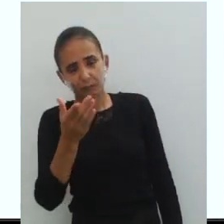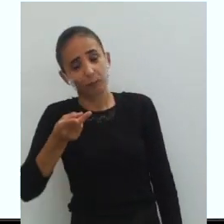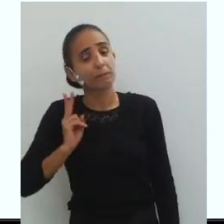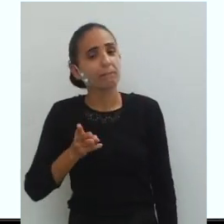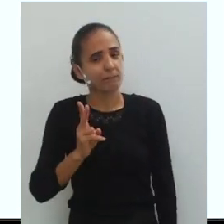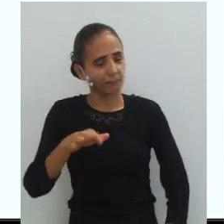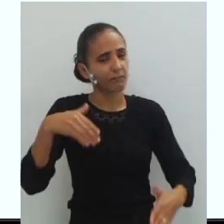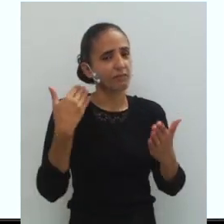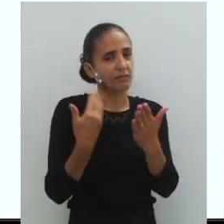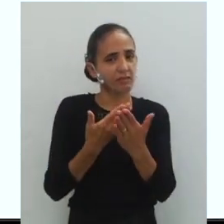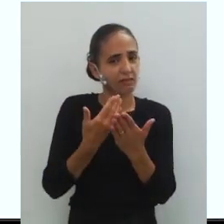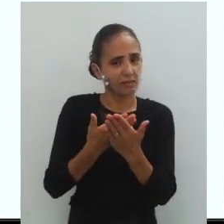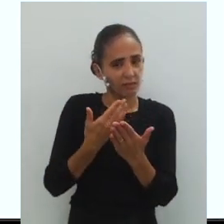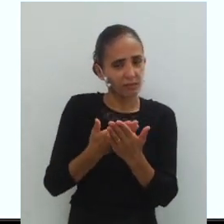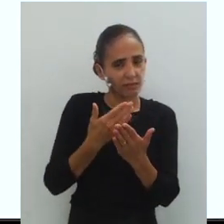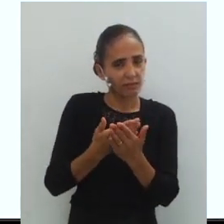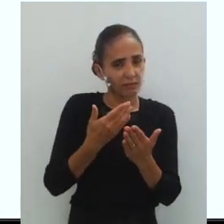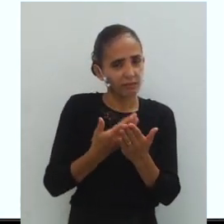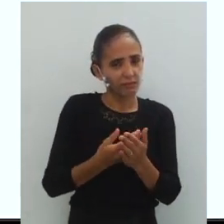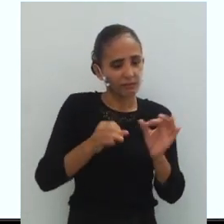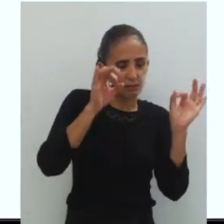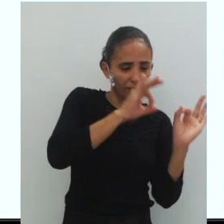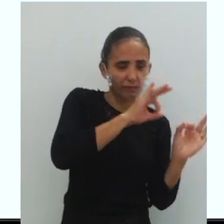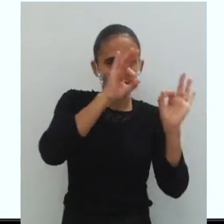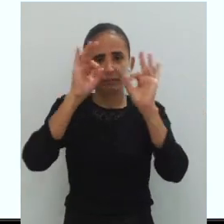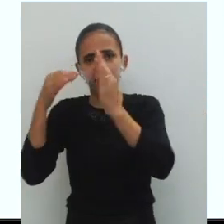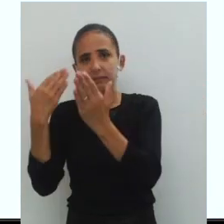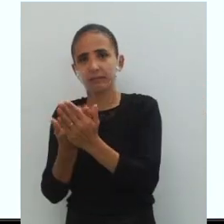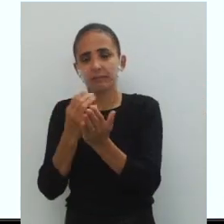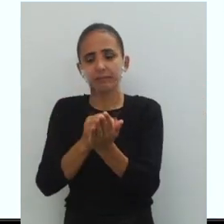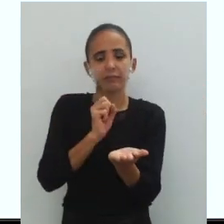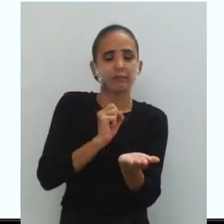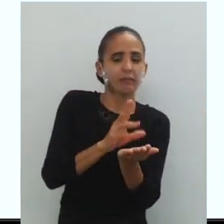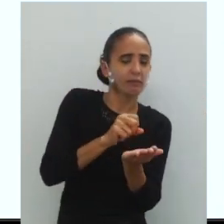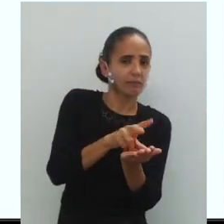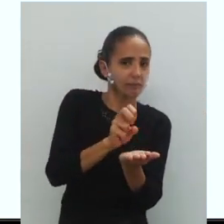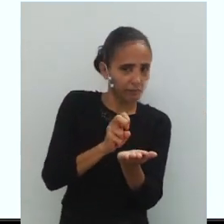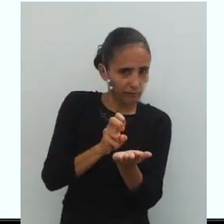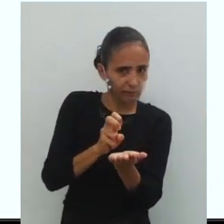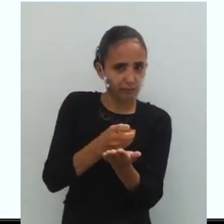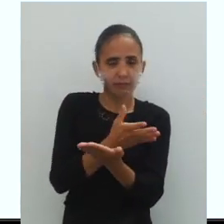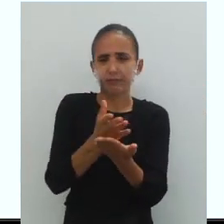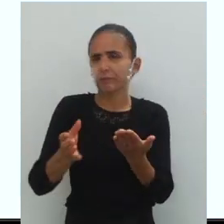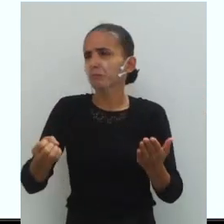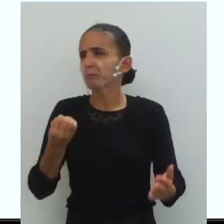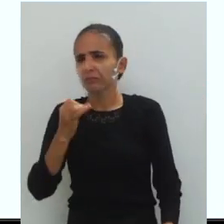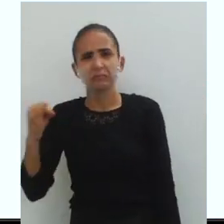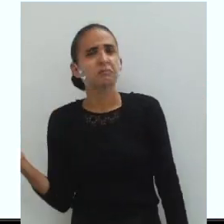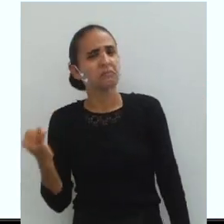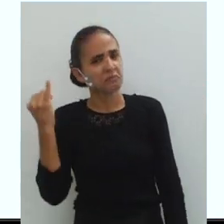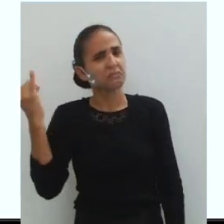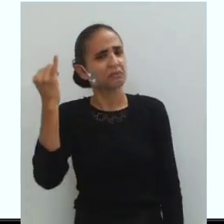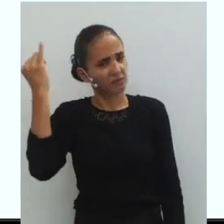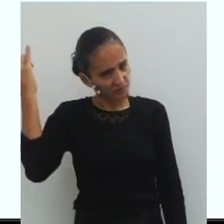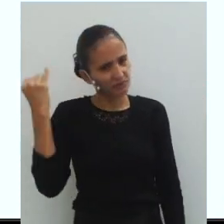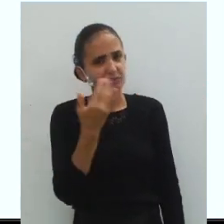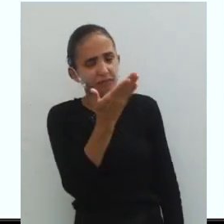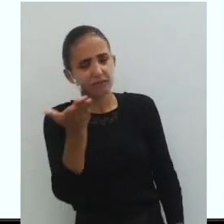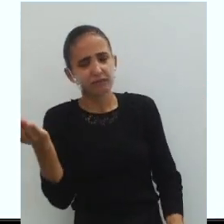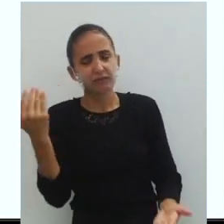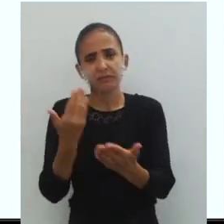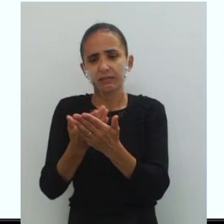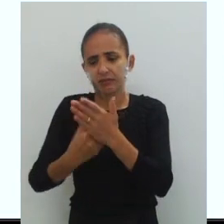continuassem assistindo às aulas do EducaPE, que é de muita importância, porque nem